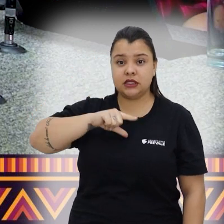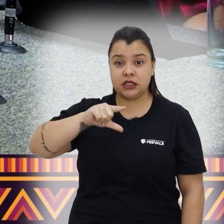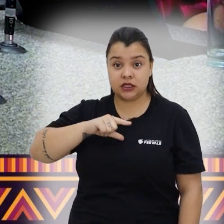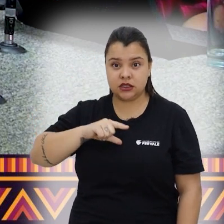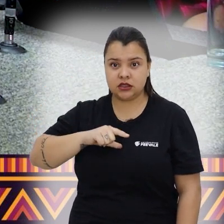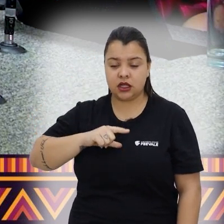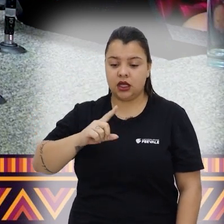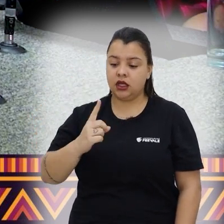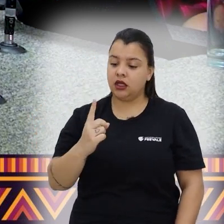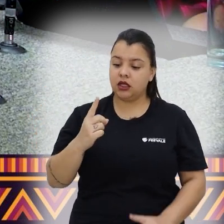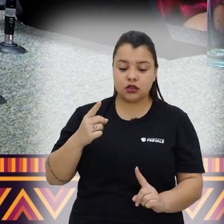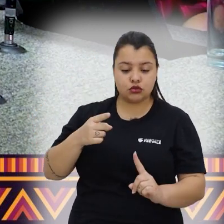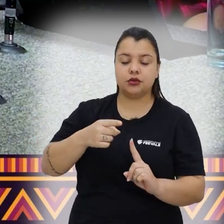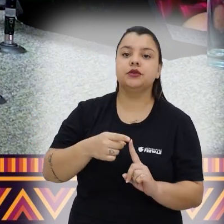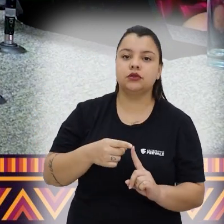princípio em si.